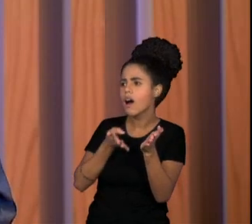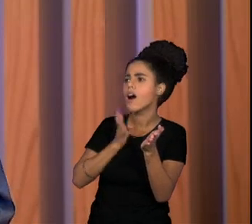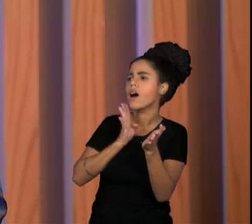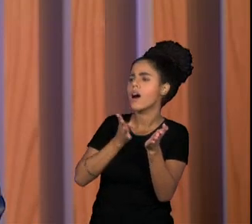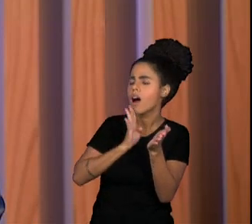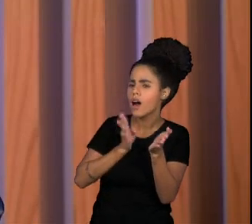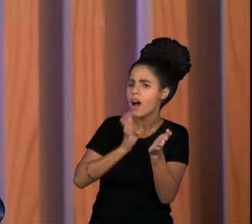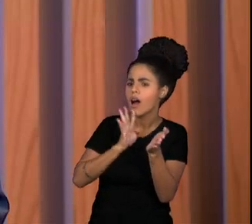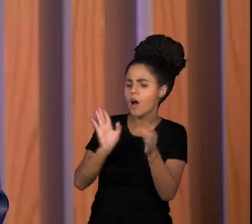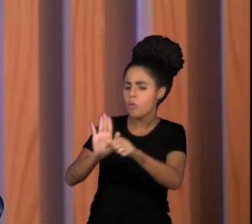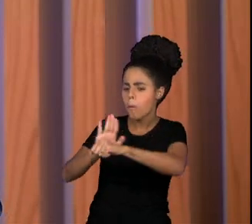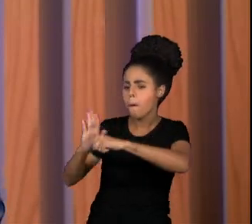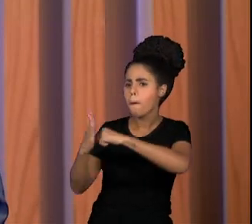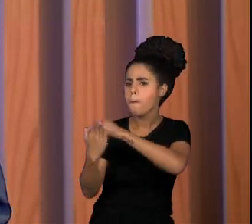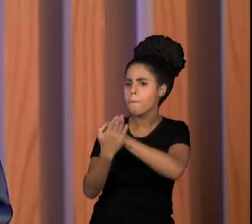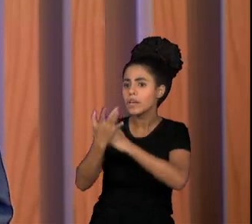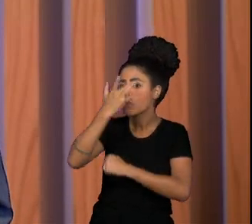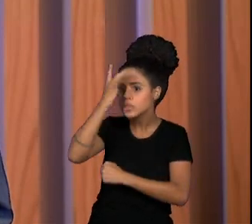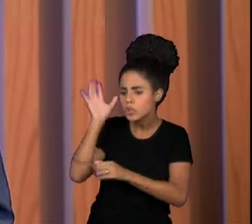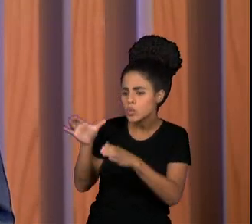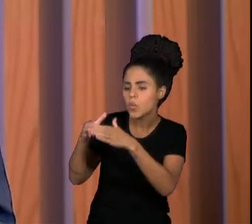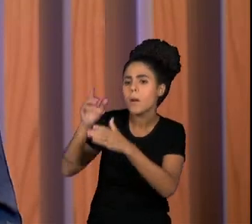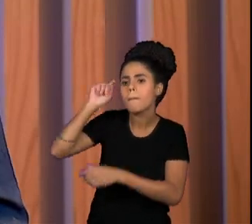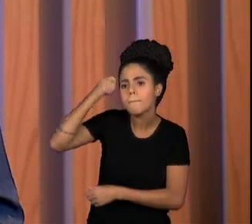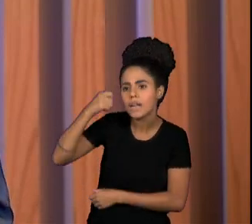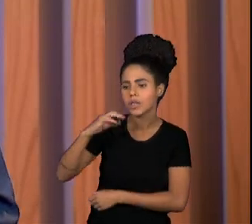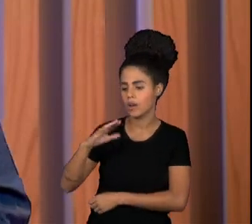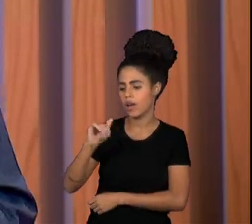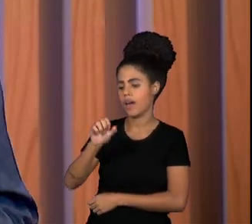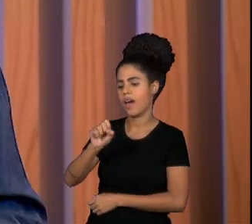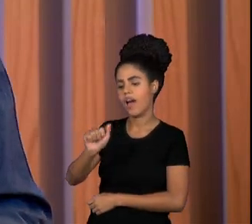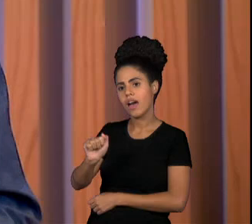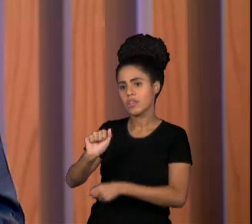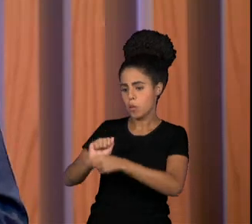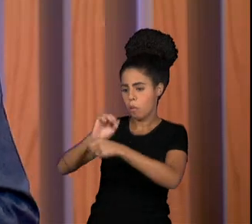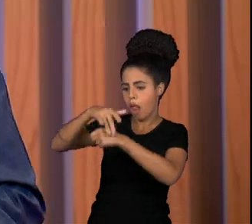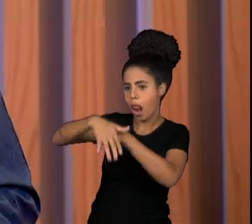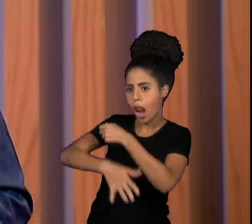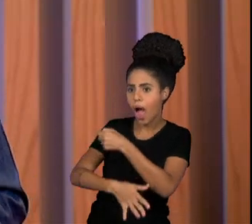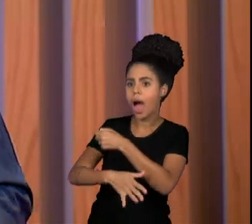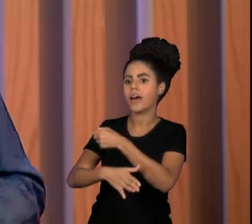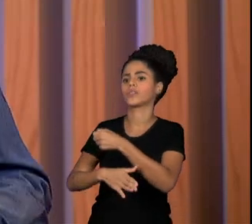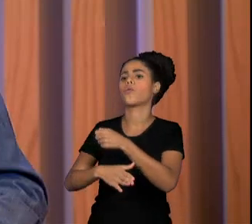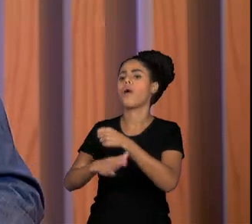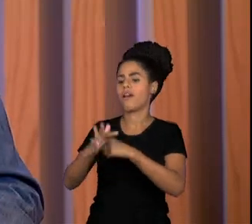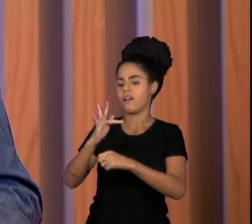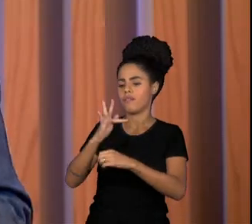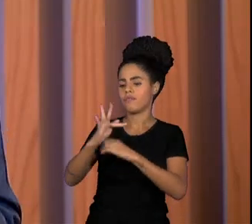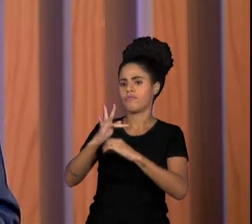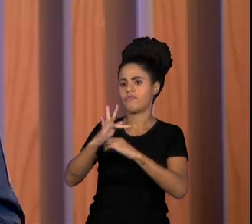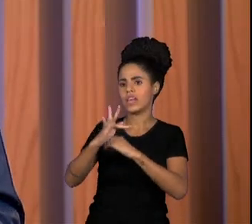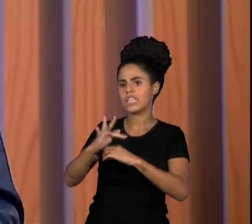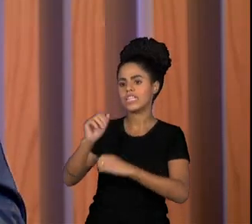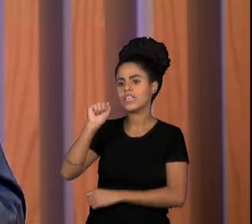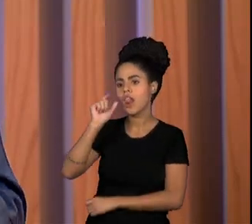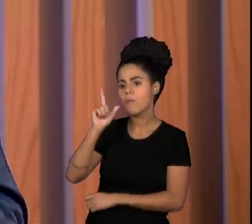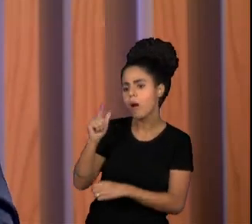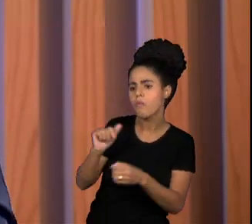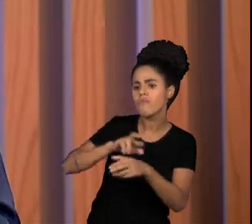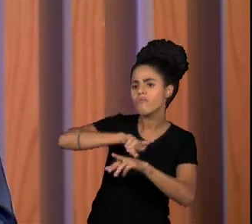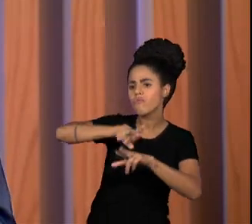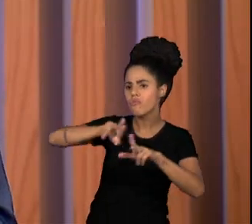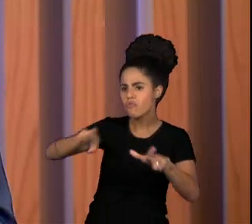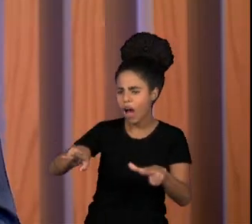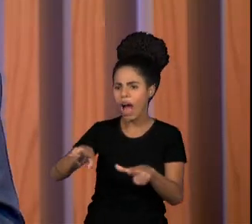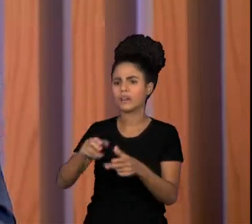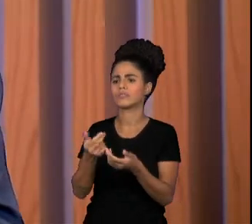mais preto da cidade de São Paulo, né? A Casa Verde, Cachoeirinha, Bairro do Limão, Freguesia, quer dizer, toda a zona norte de São Paulo é onde você tem o